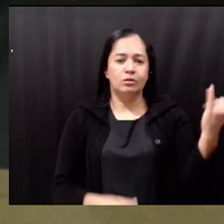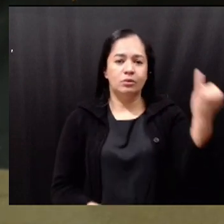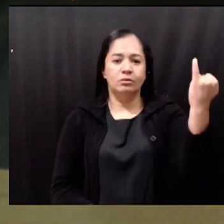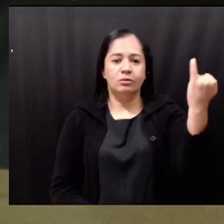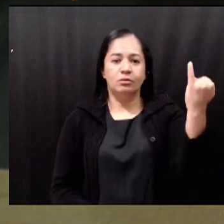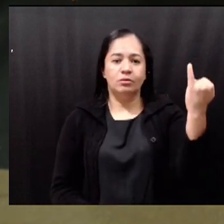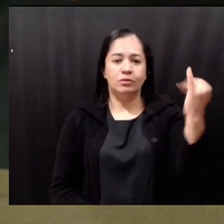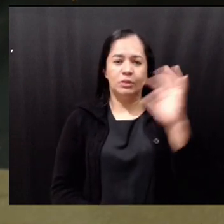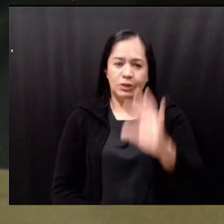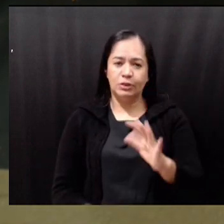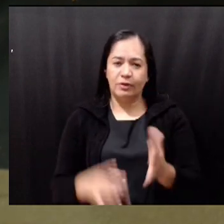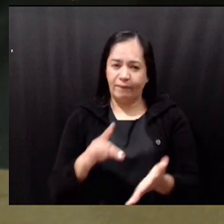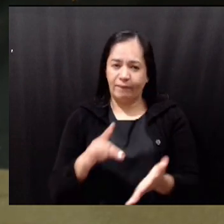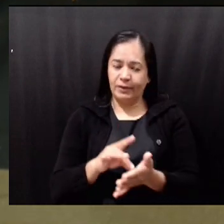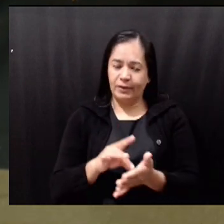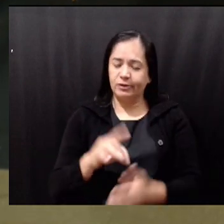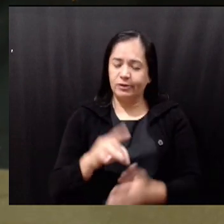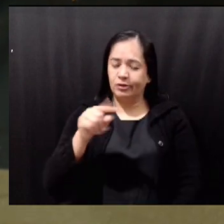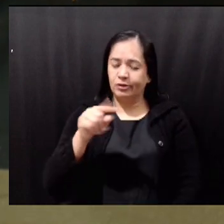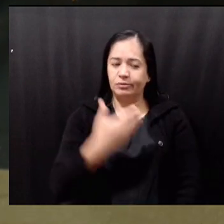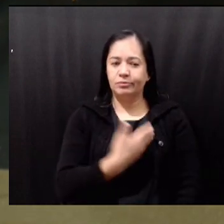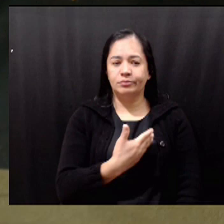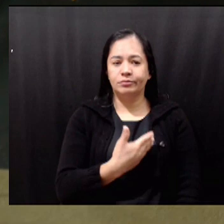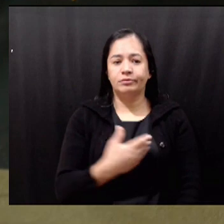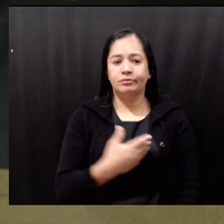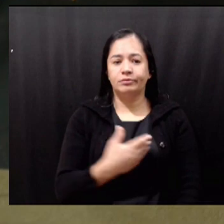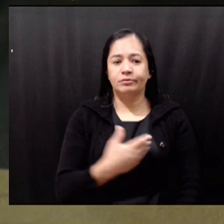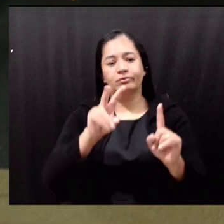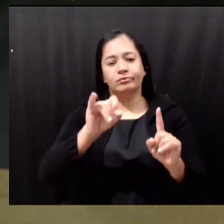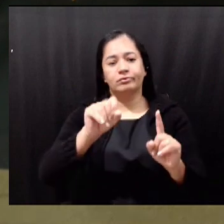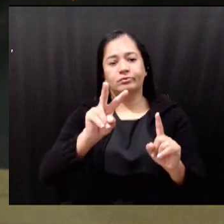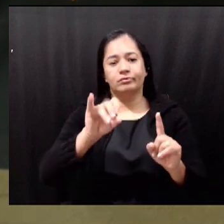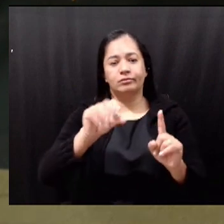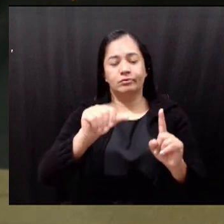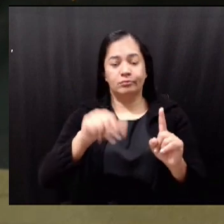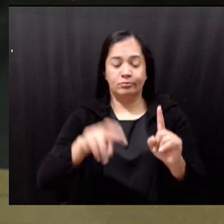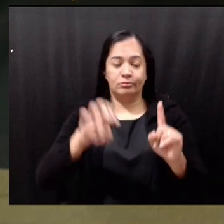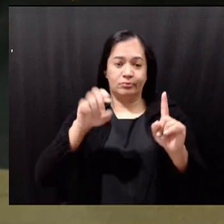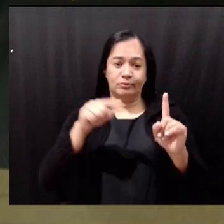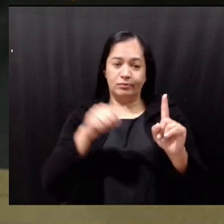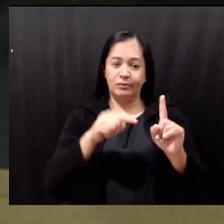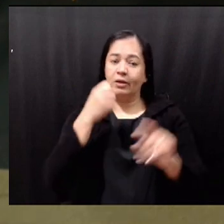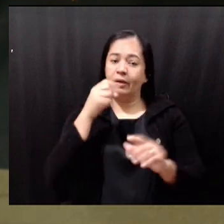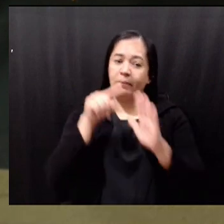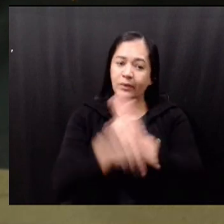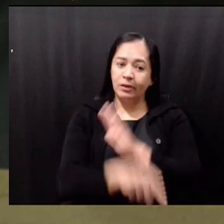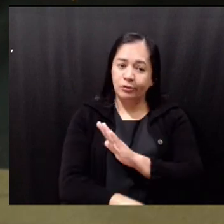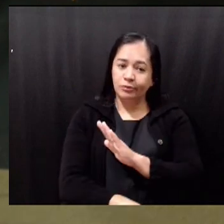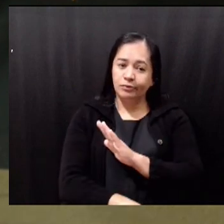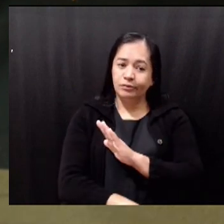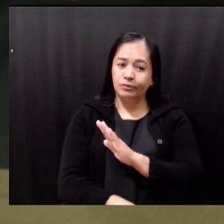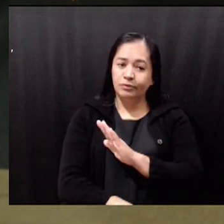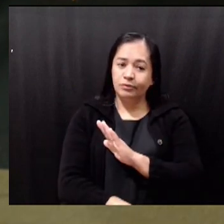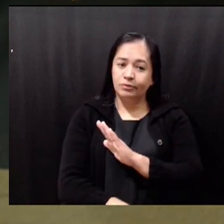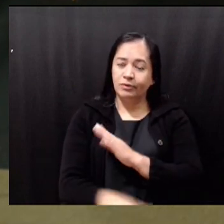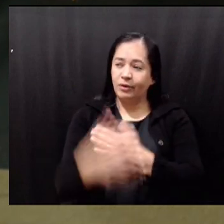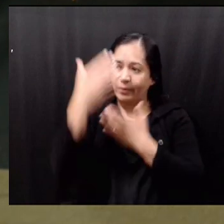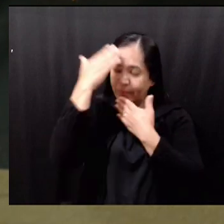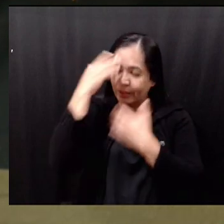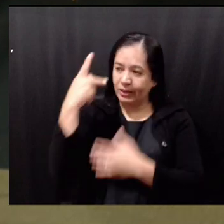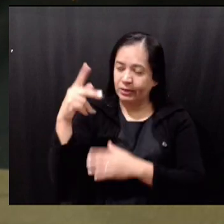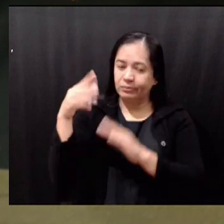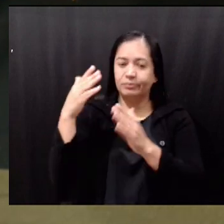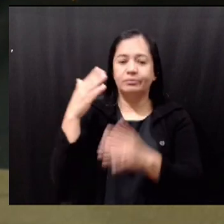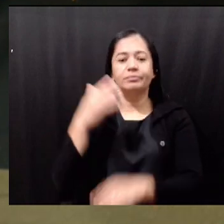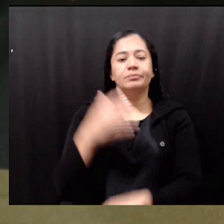uma amizade, né? A Viviane Costa, do Jardim Londres, bom dia, Vivi, tudo bem com você? Obrigada pela sua participação. Vamos lá,